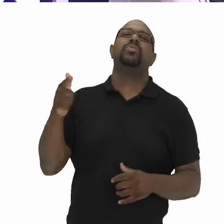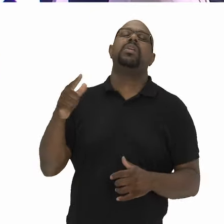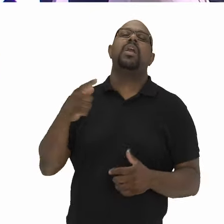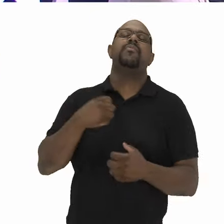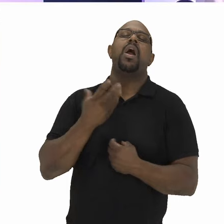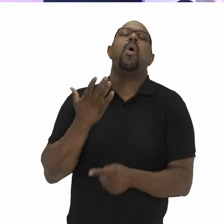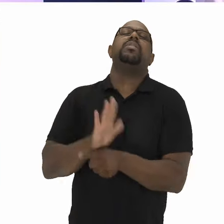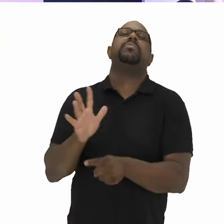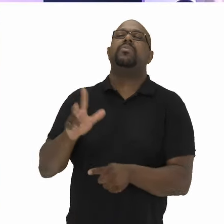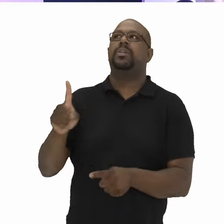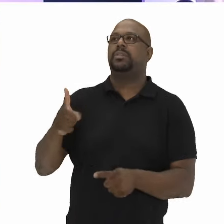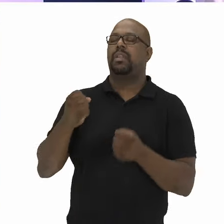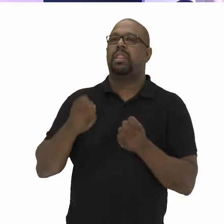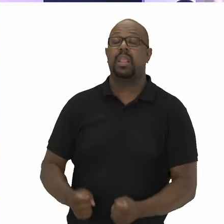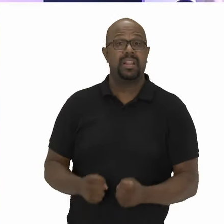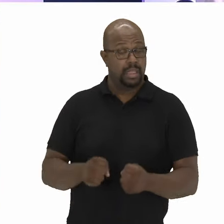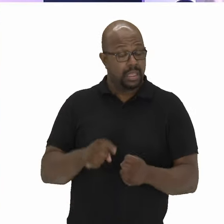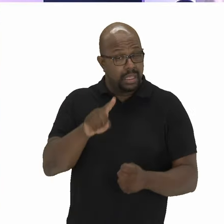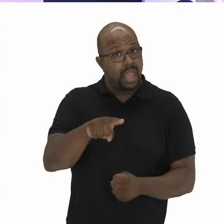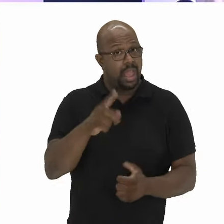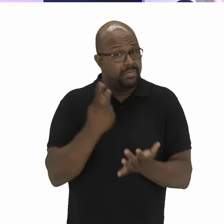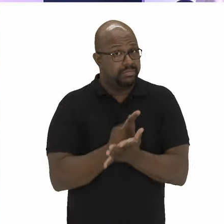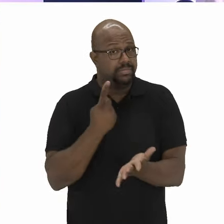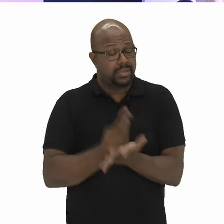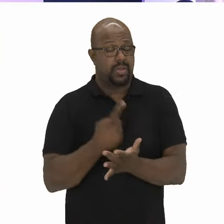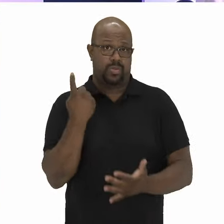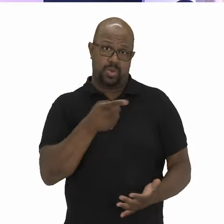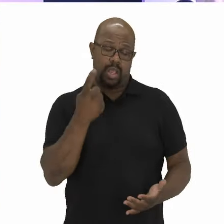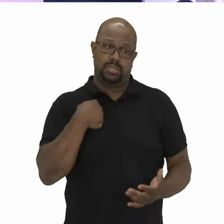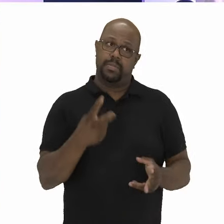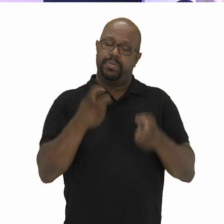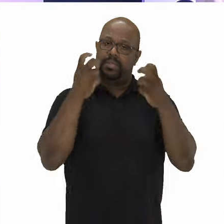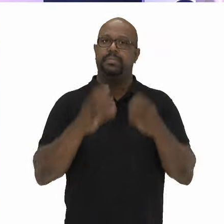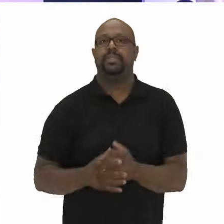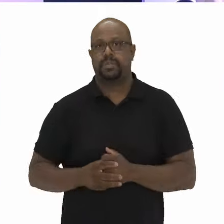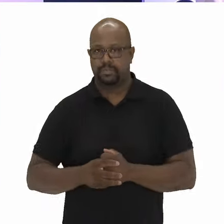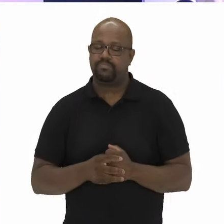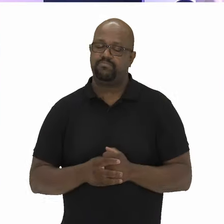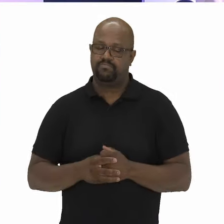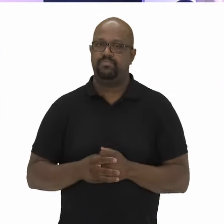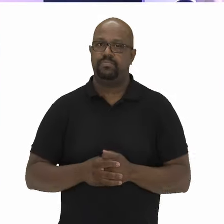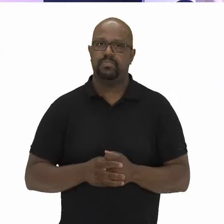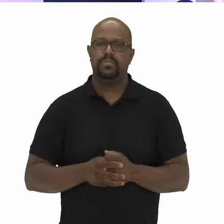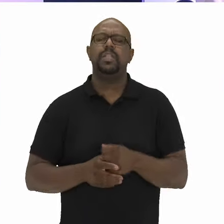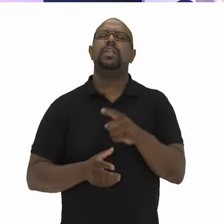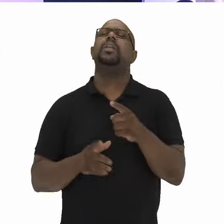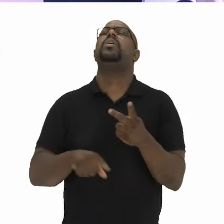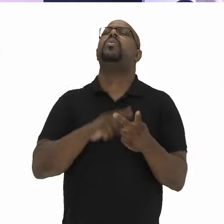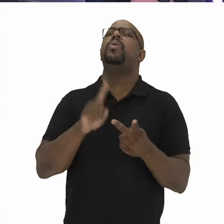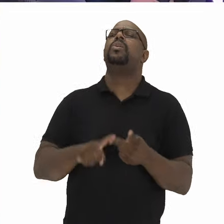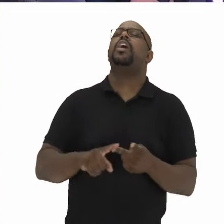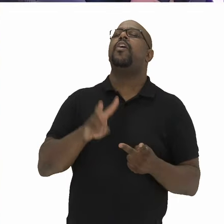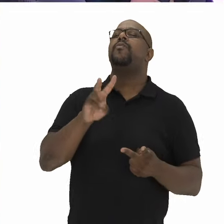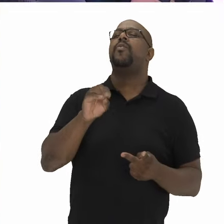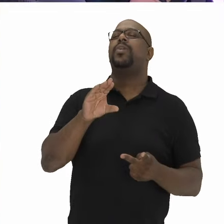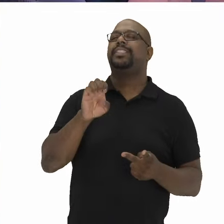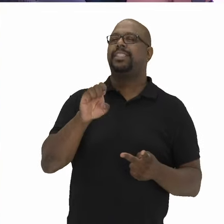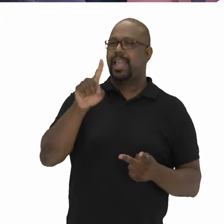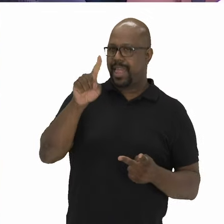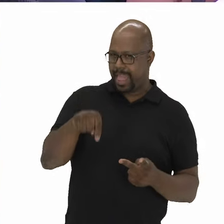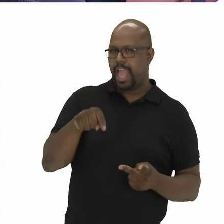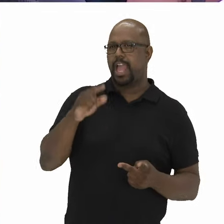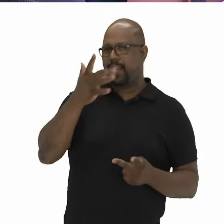olho nunca vai contribuir vai ser um fardo que é o engano nosso na percepção da gente é e o você a gente